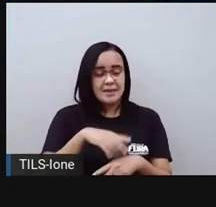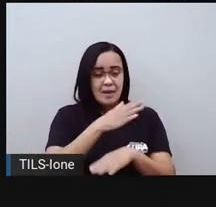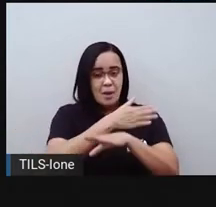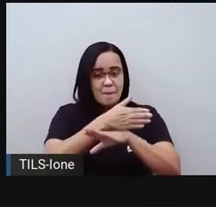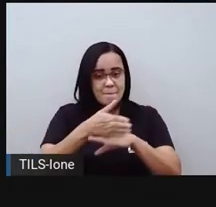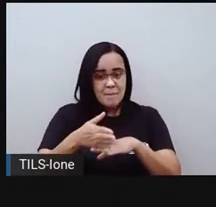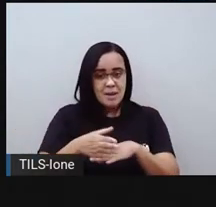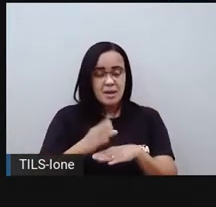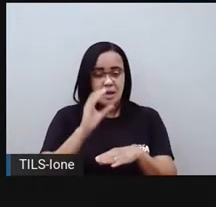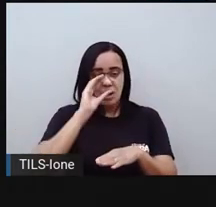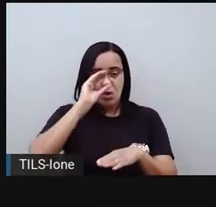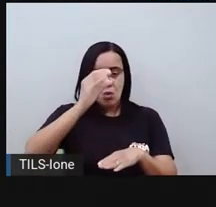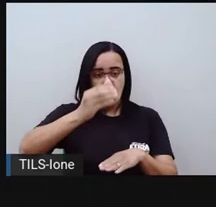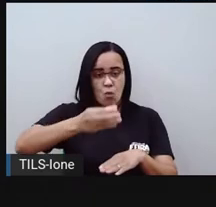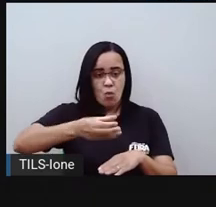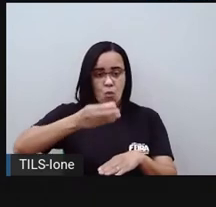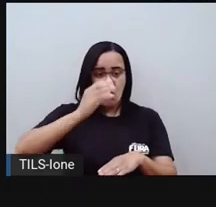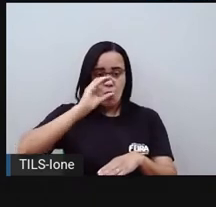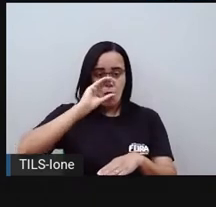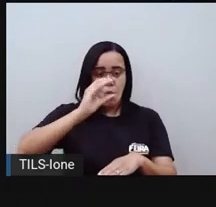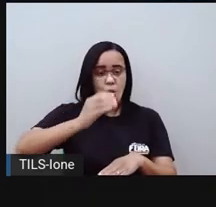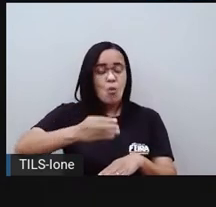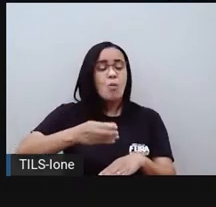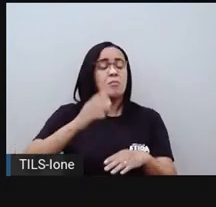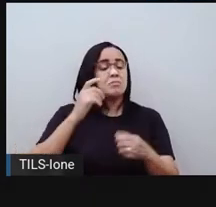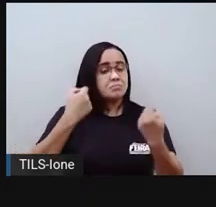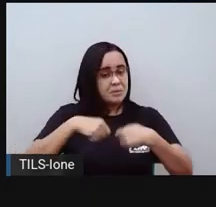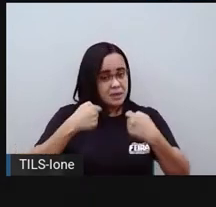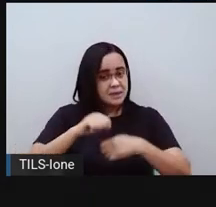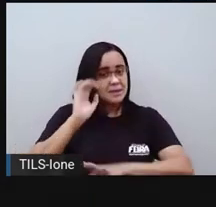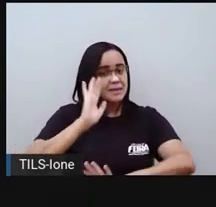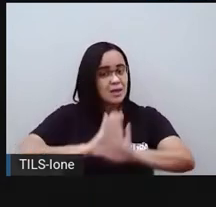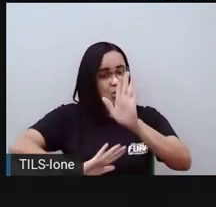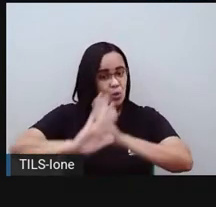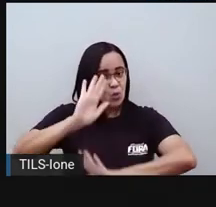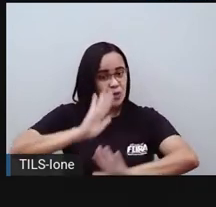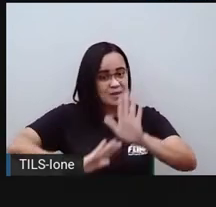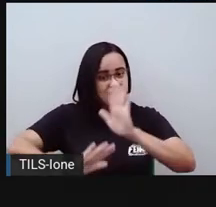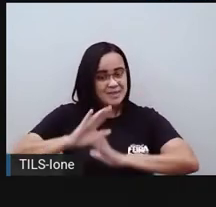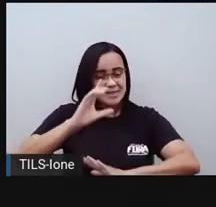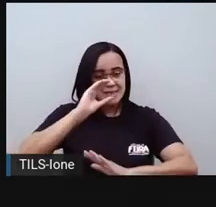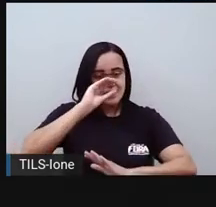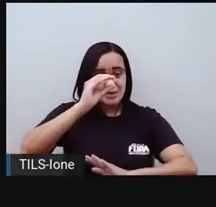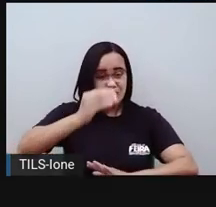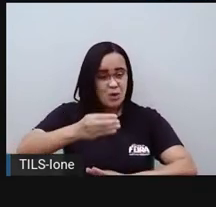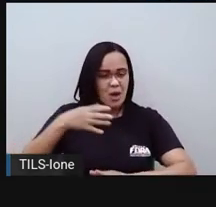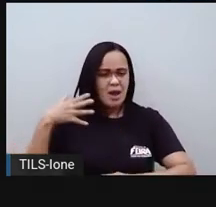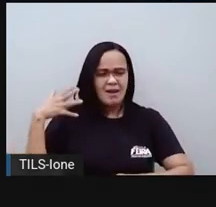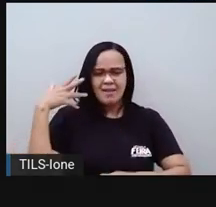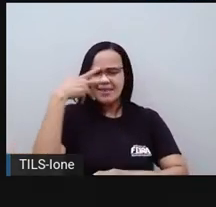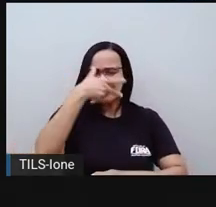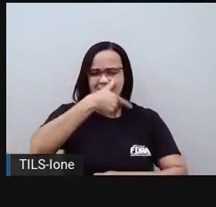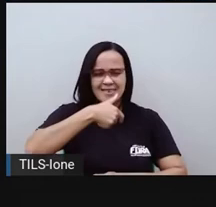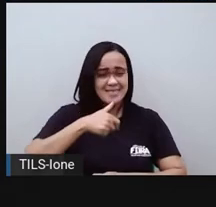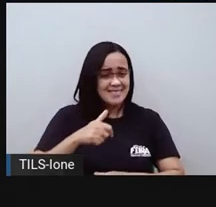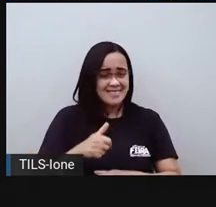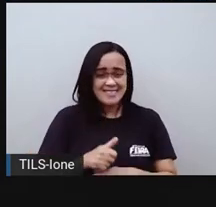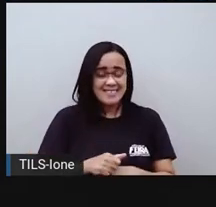Tucano. Também é um animal que a gente tem que ter bastante cuidado. Olha como a cor do bico dele é muito linda.